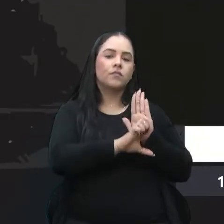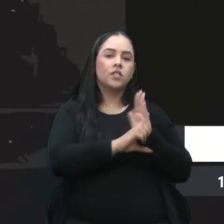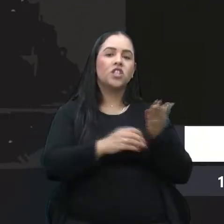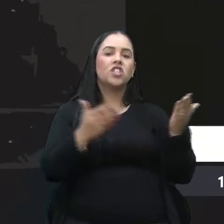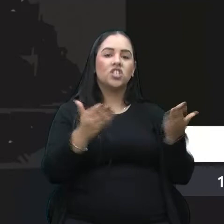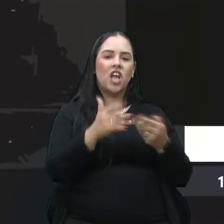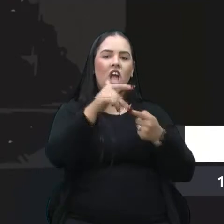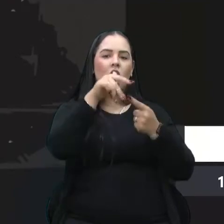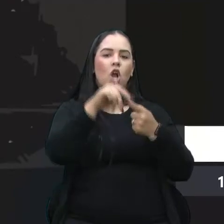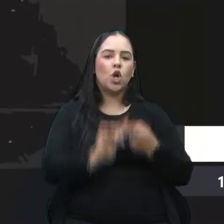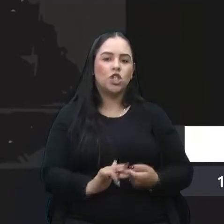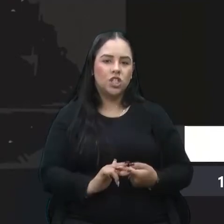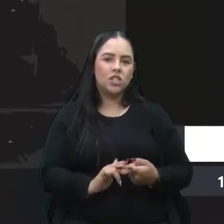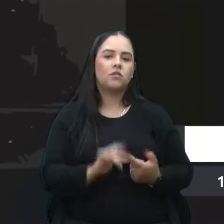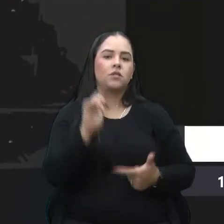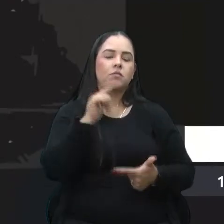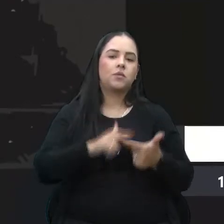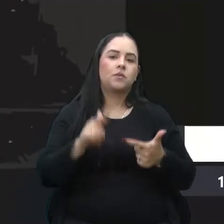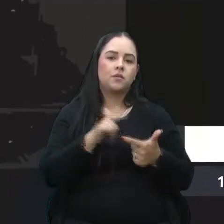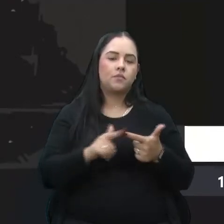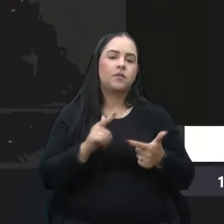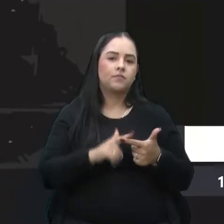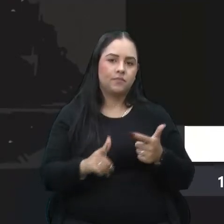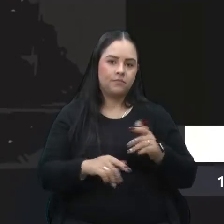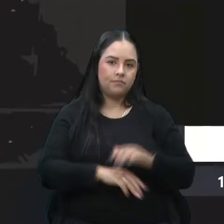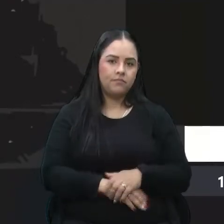corrigiram essas discrepâncias.